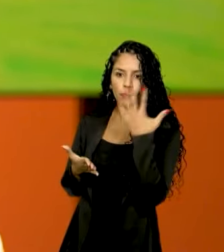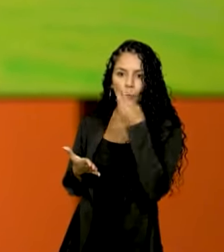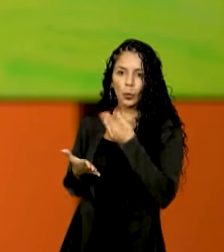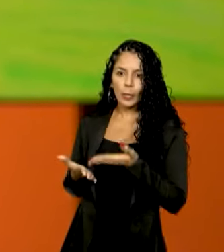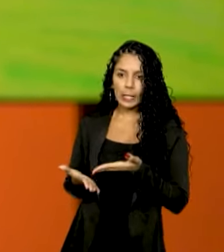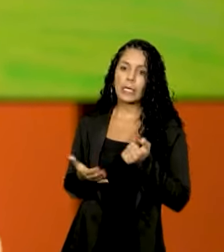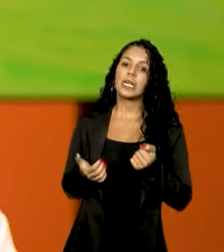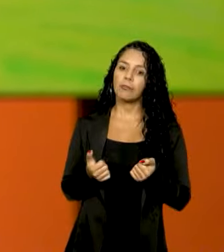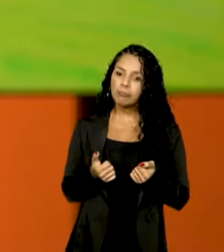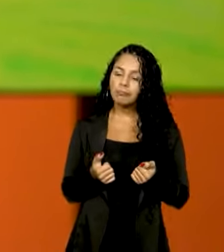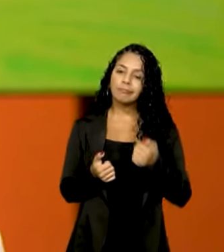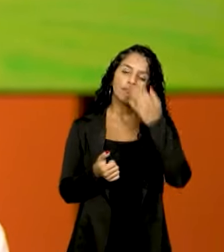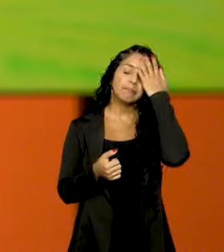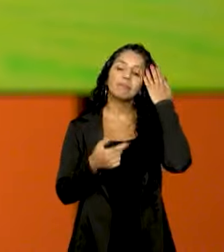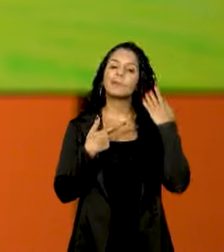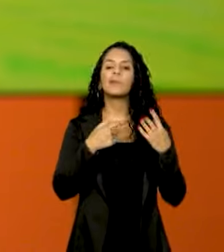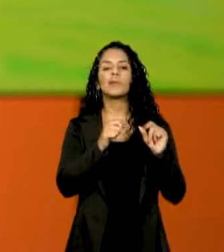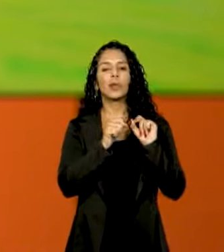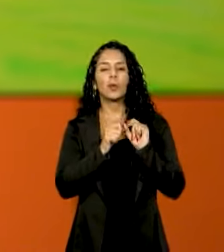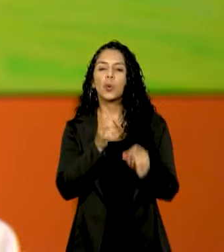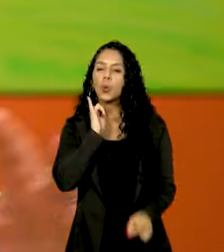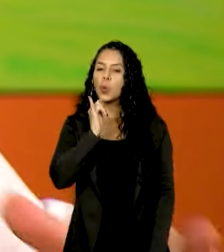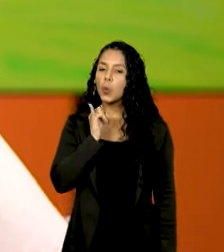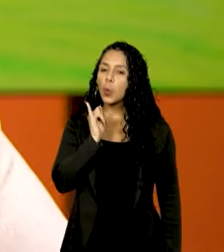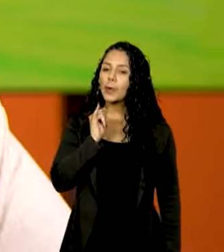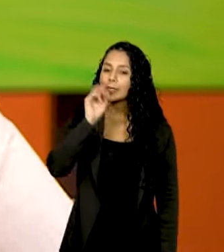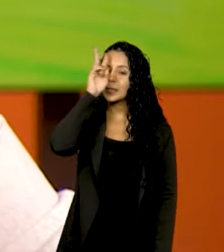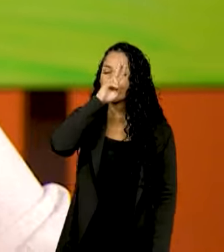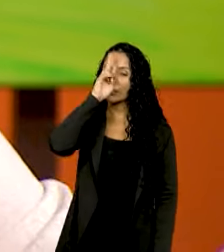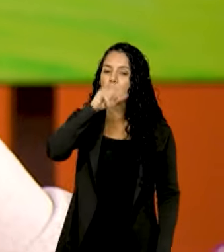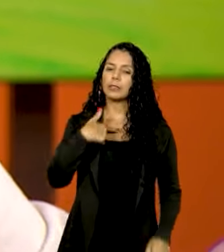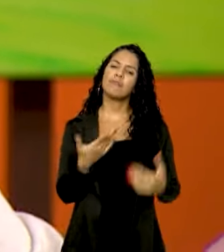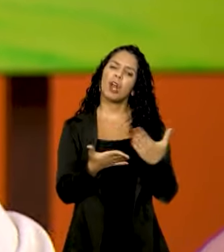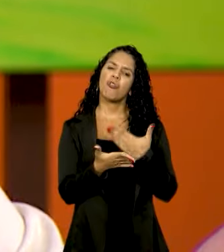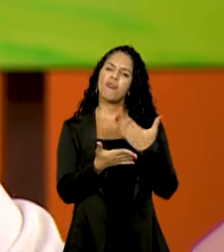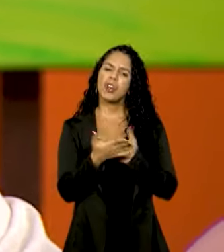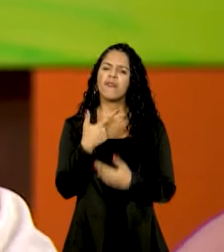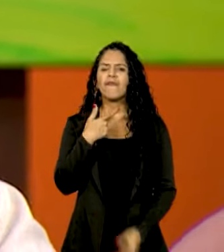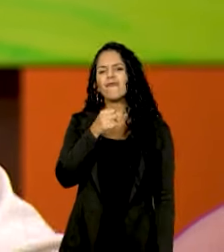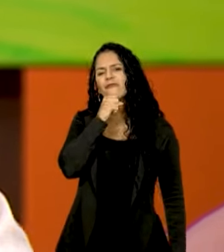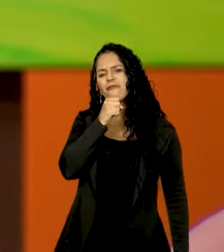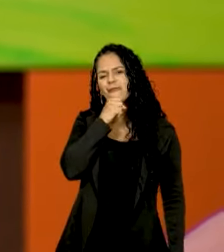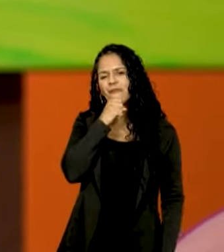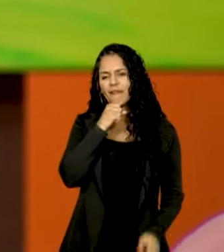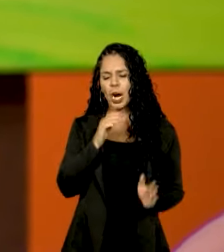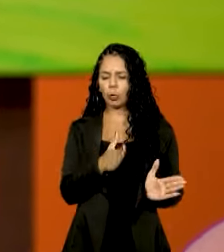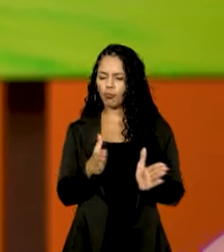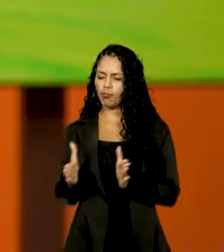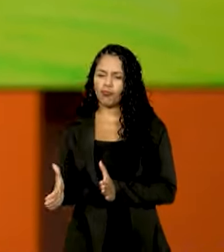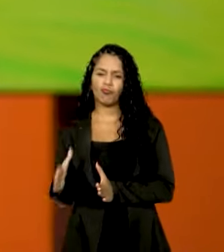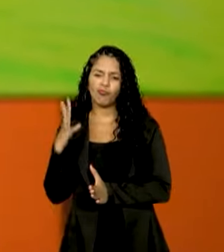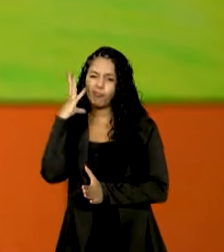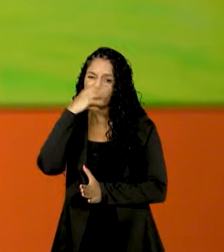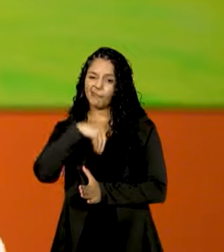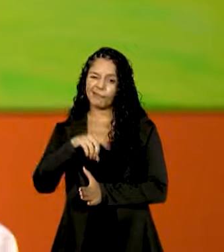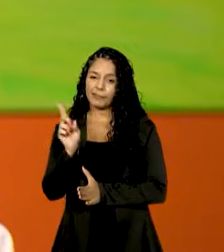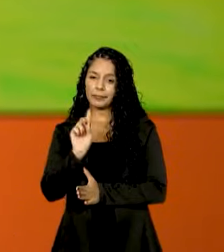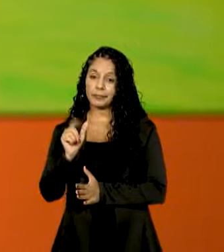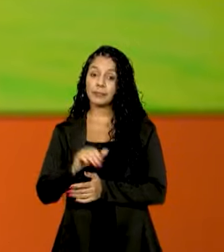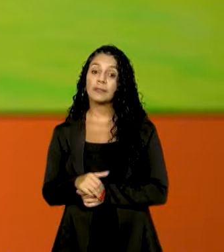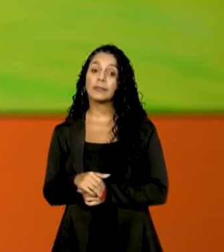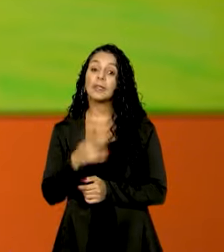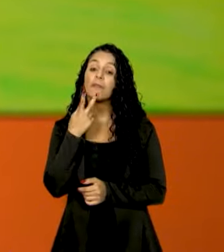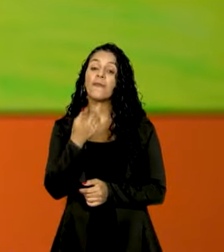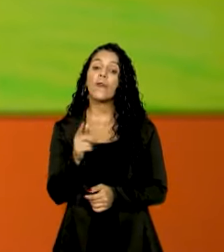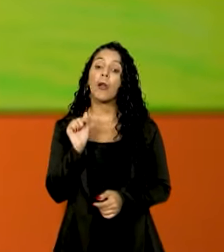eu faço uma contação de histórias e boto um livro todo velhinho do lado, sem belezuras. Tá, entendi. E